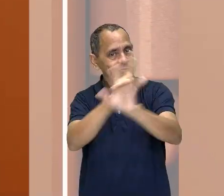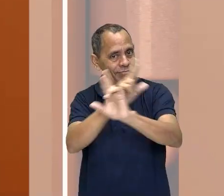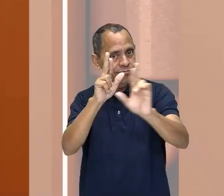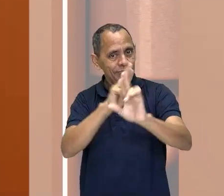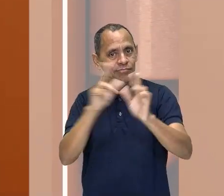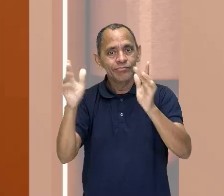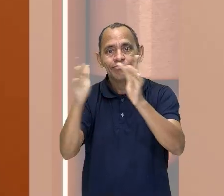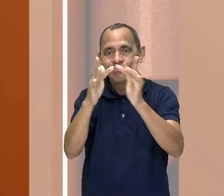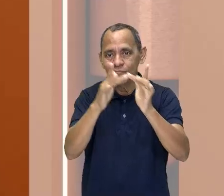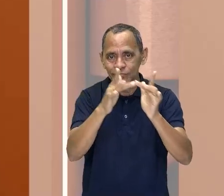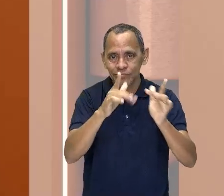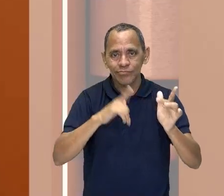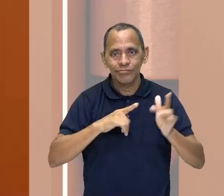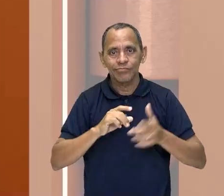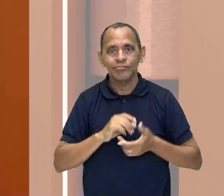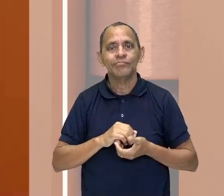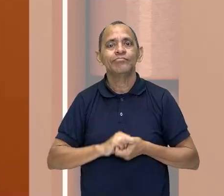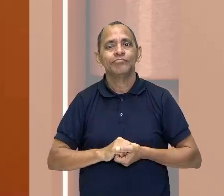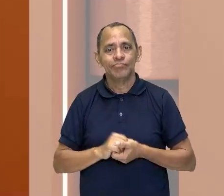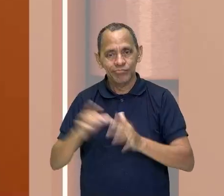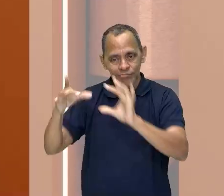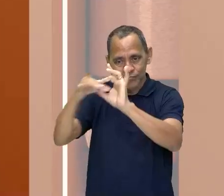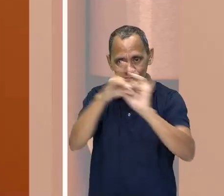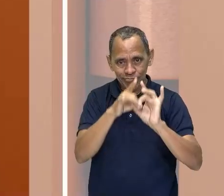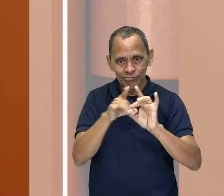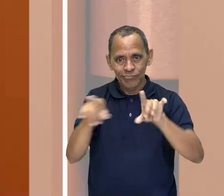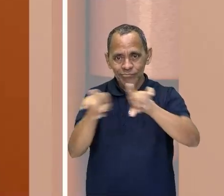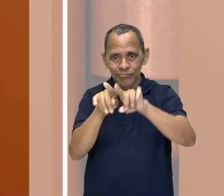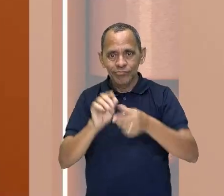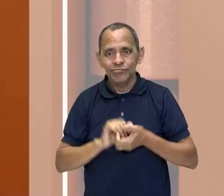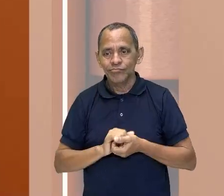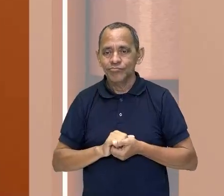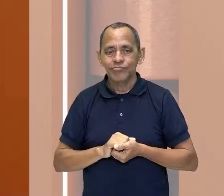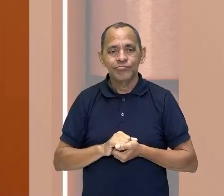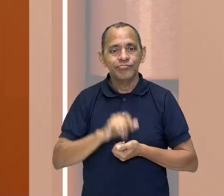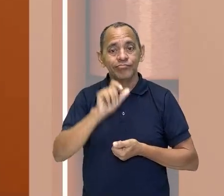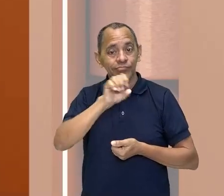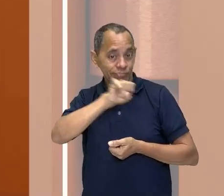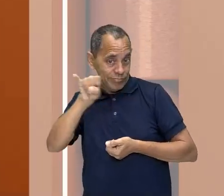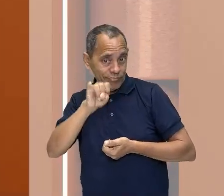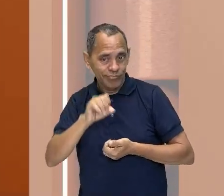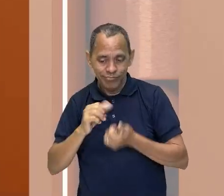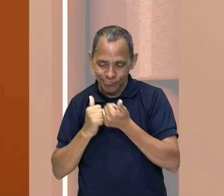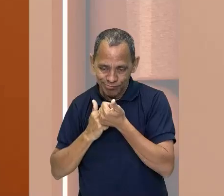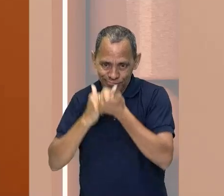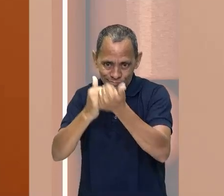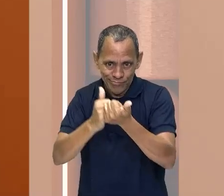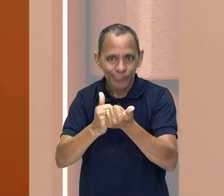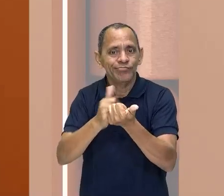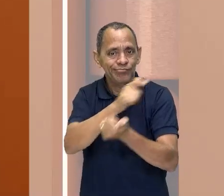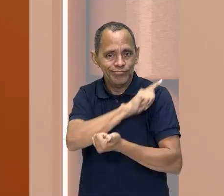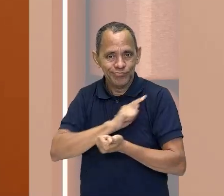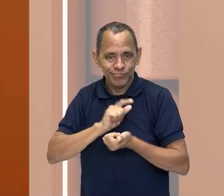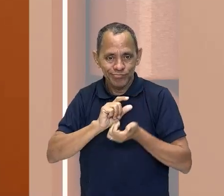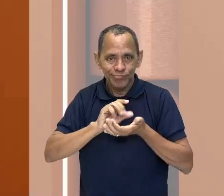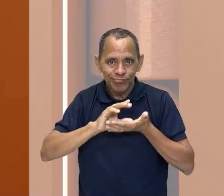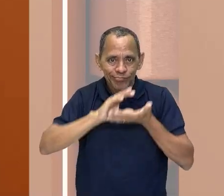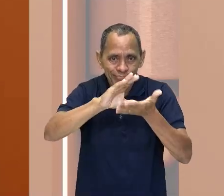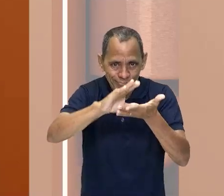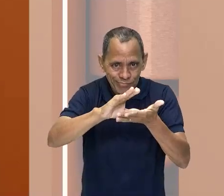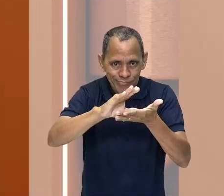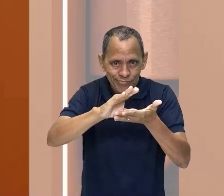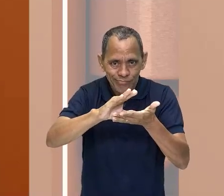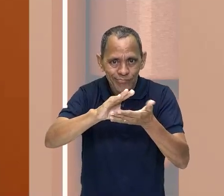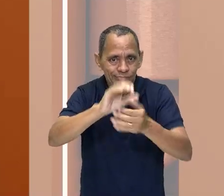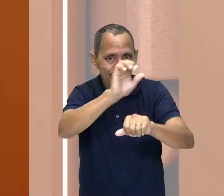ao toma lá da cá. Você apoia o meu governo, manda verbas para o meu estado, e em contrapartida eu ajudo